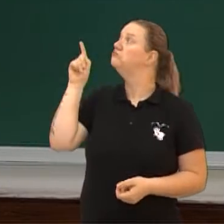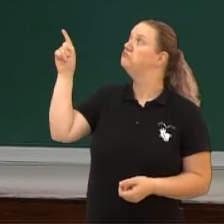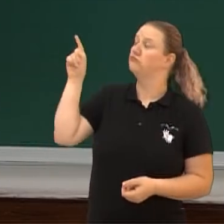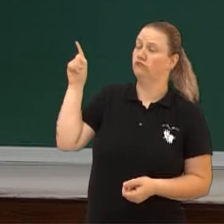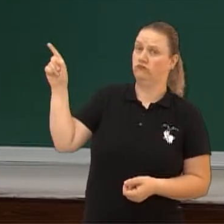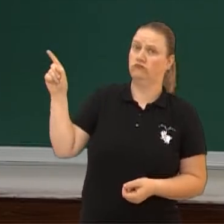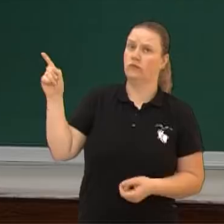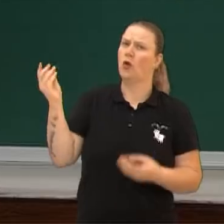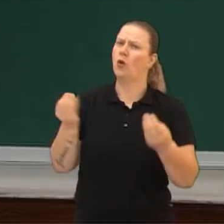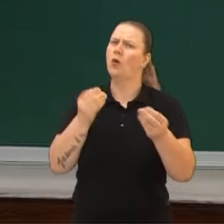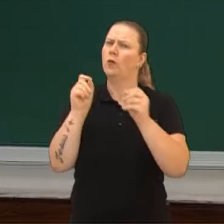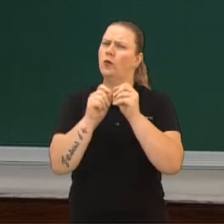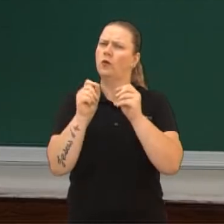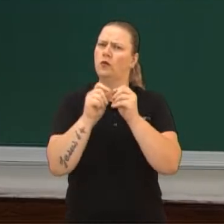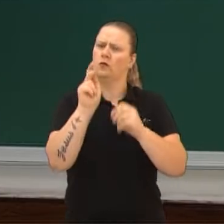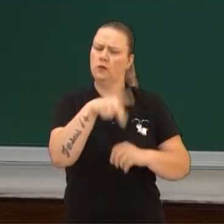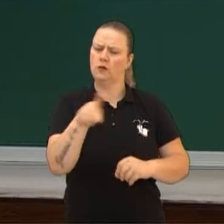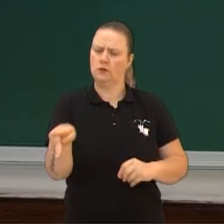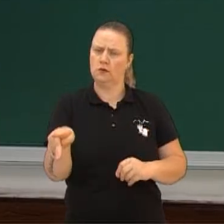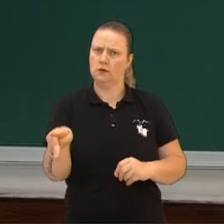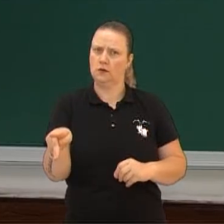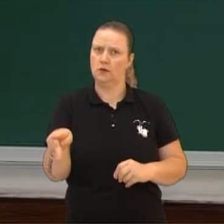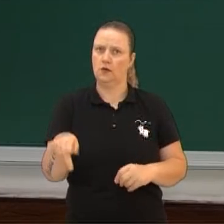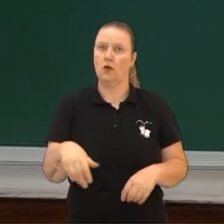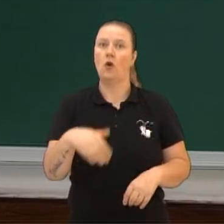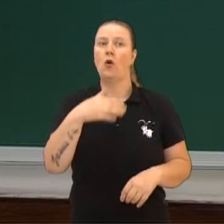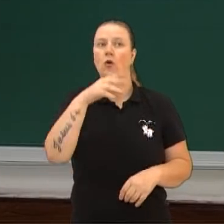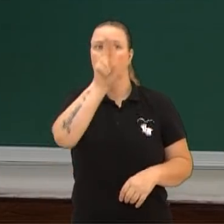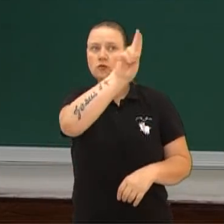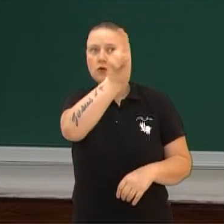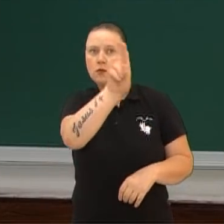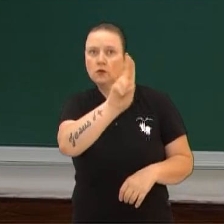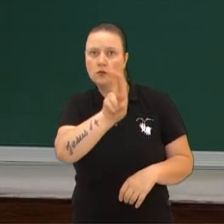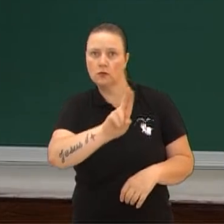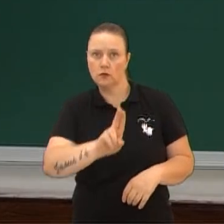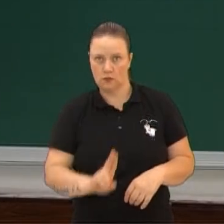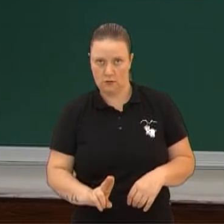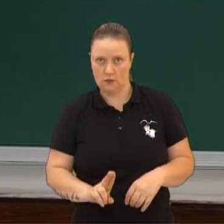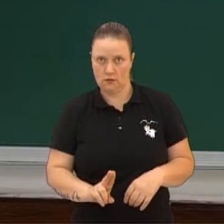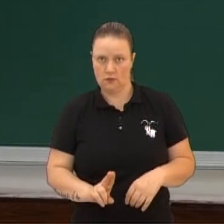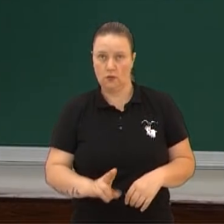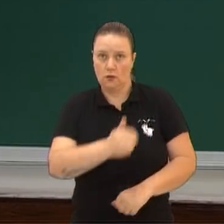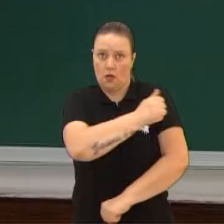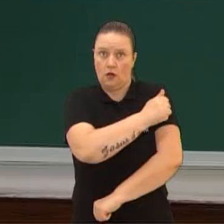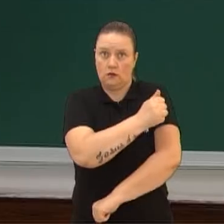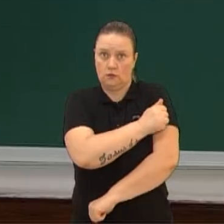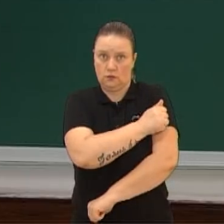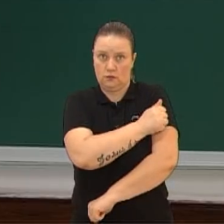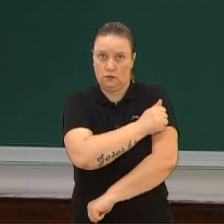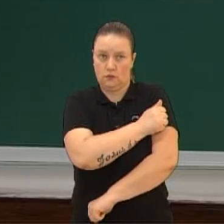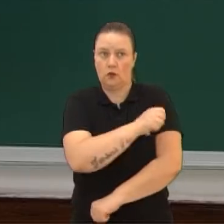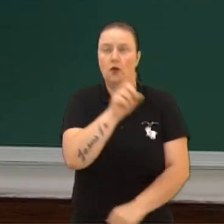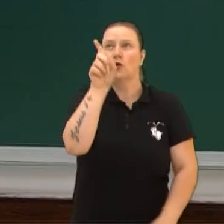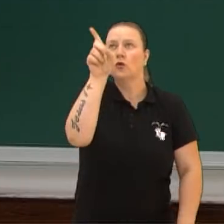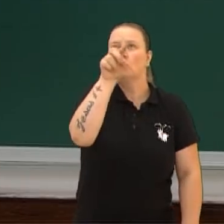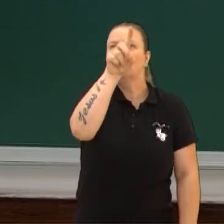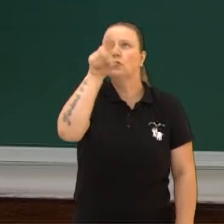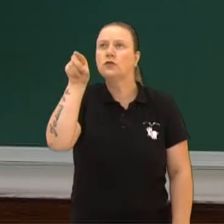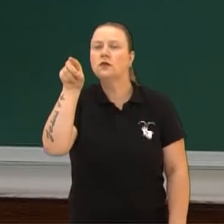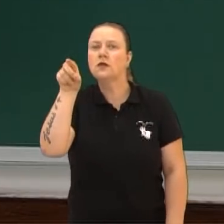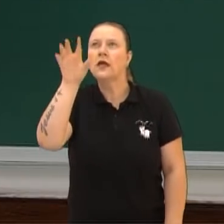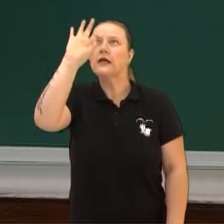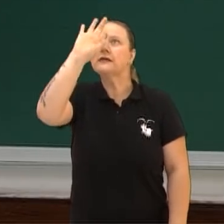lá o rascunho do professor. Então, ele colocou lá o André, a Bruna, o Igor, a Carla e a Patrícia. A quantidade de X é a quantidade